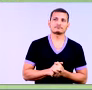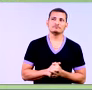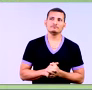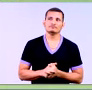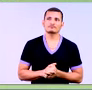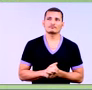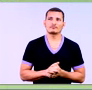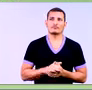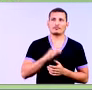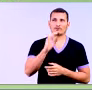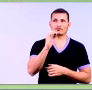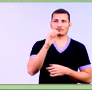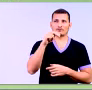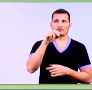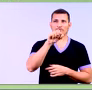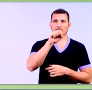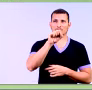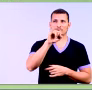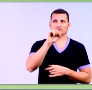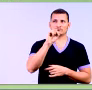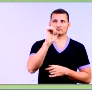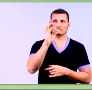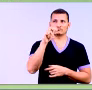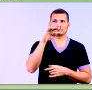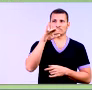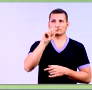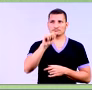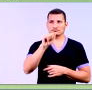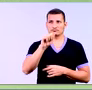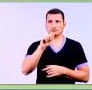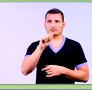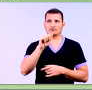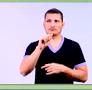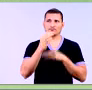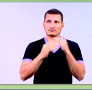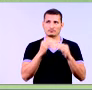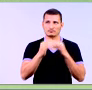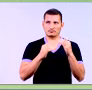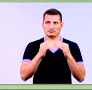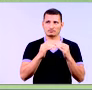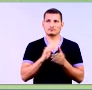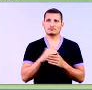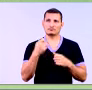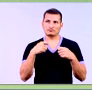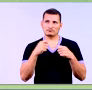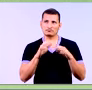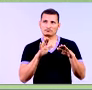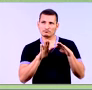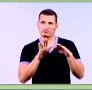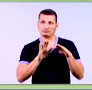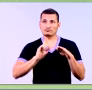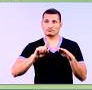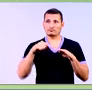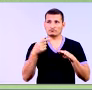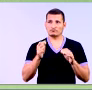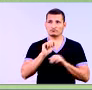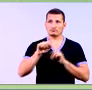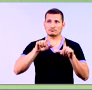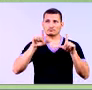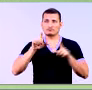Bom, a consistência de um banco de dados deve ser preservada mesmo após a execução de uma transação. Tá?